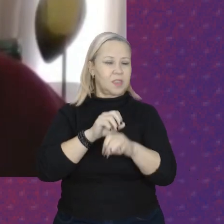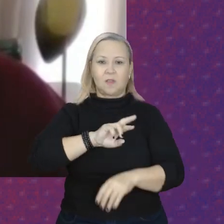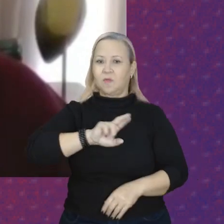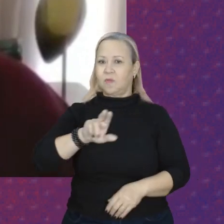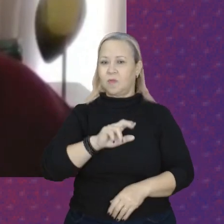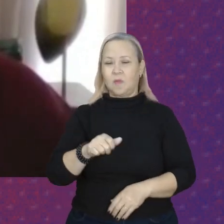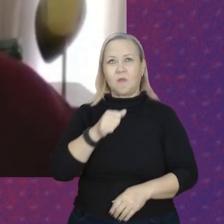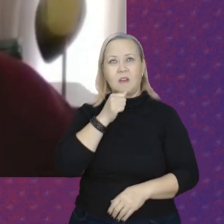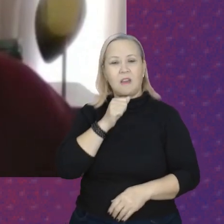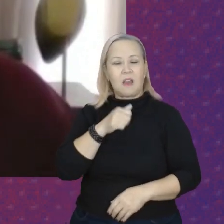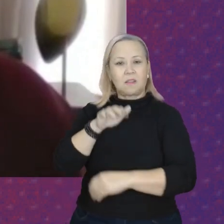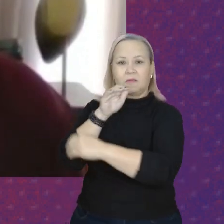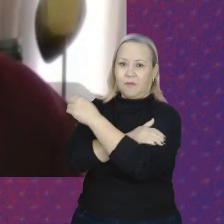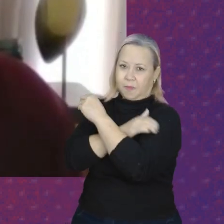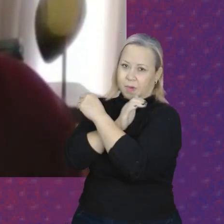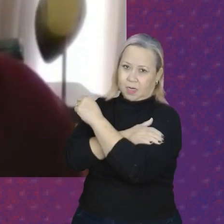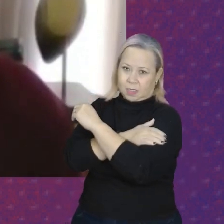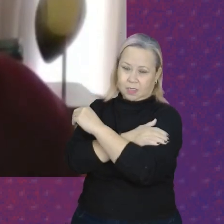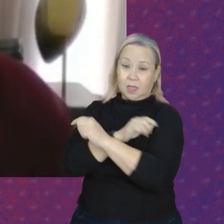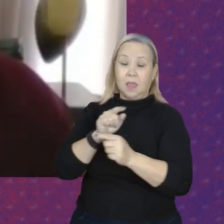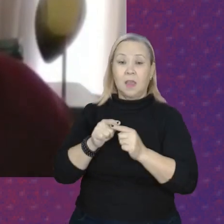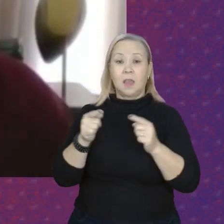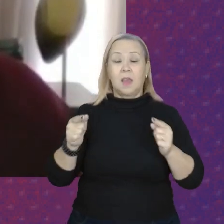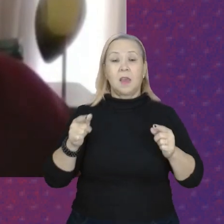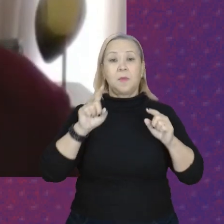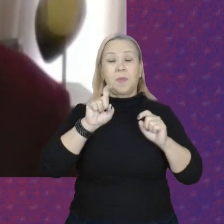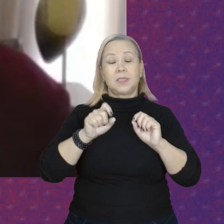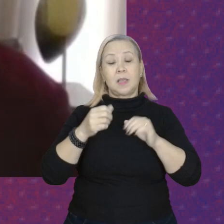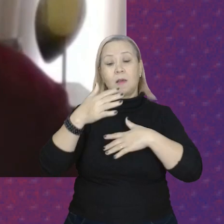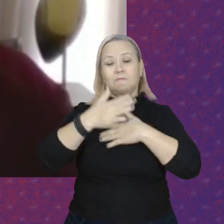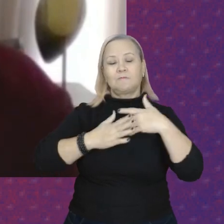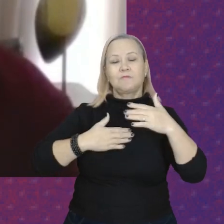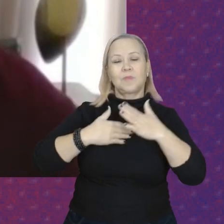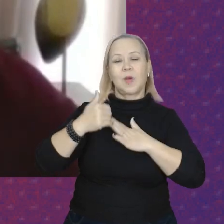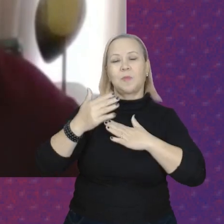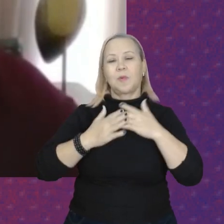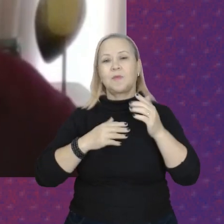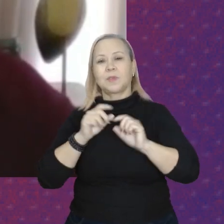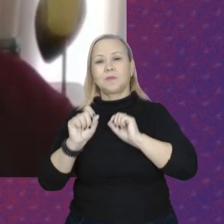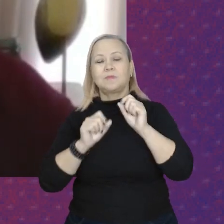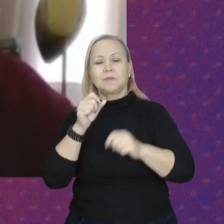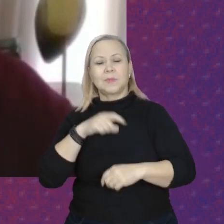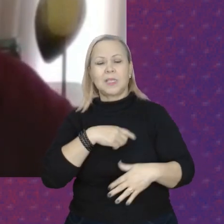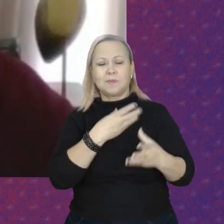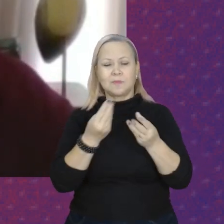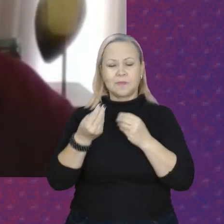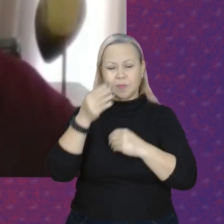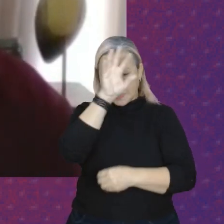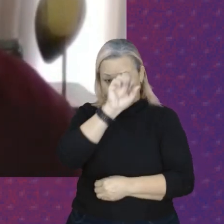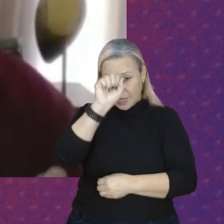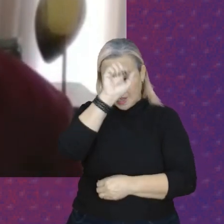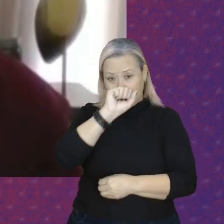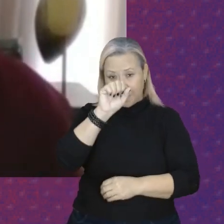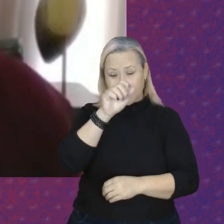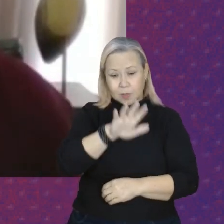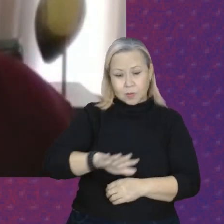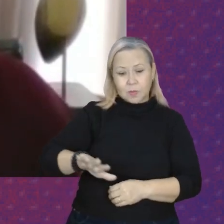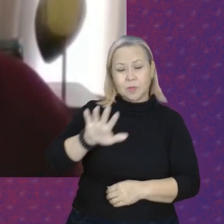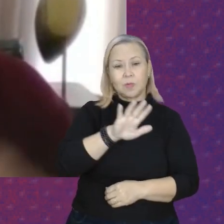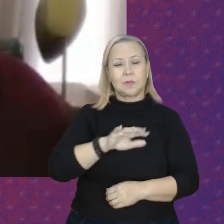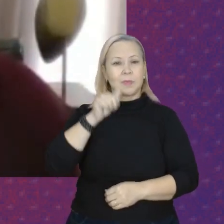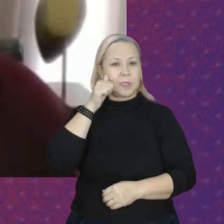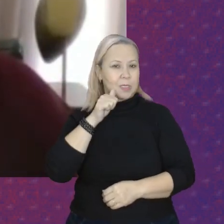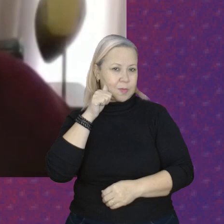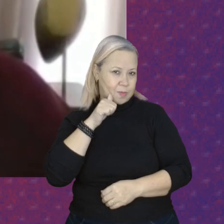ainda feminista, mas é uma profissão que tem muito que aprender com todas as mulheres,